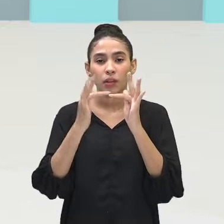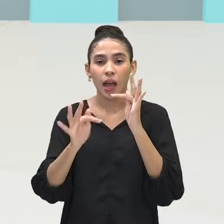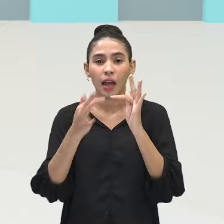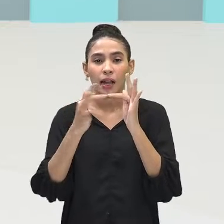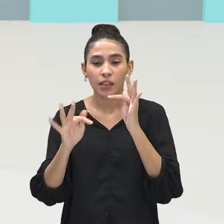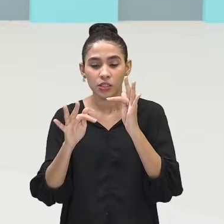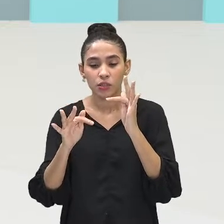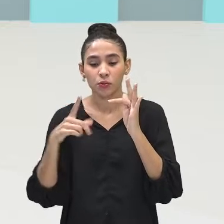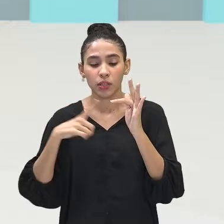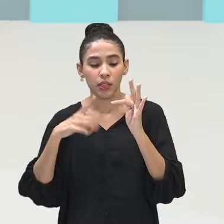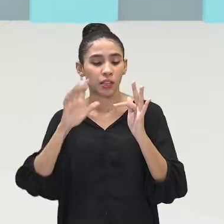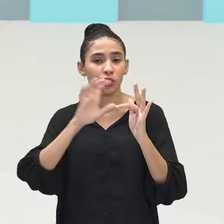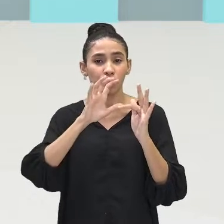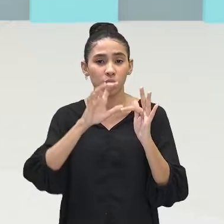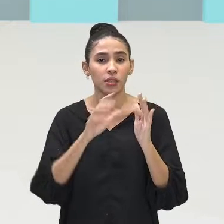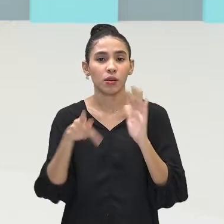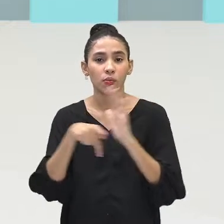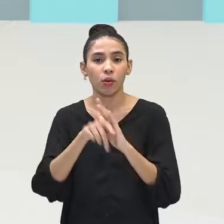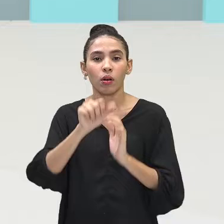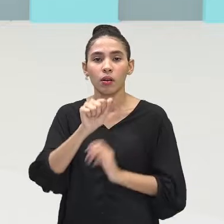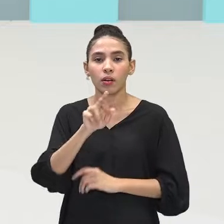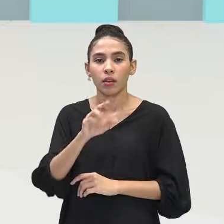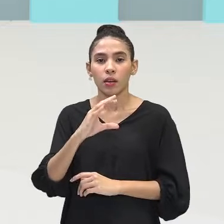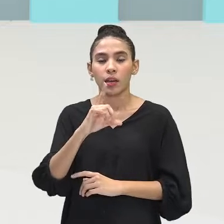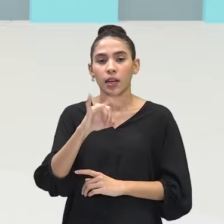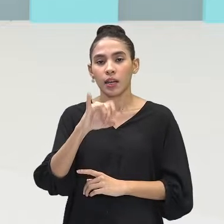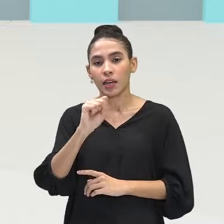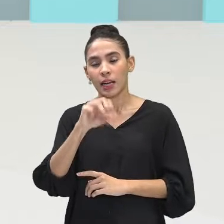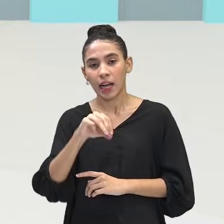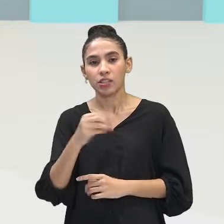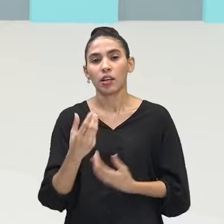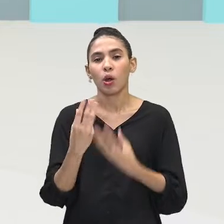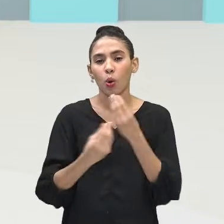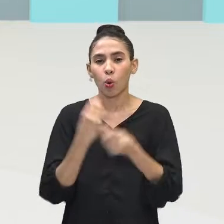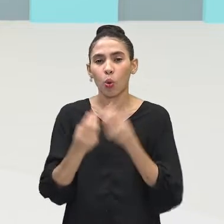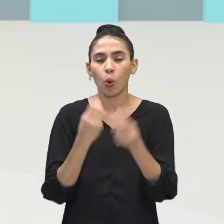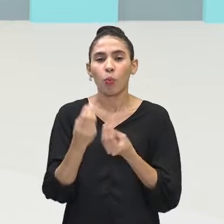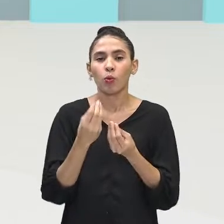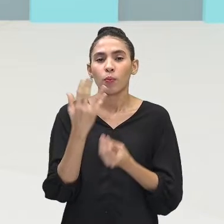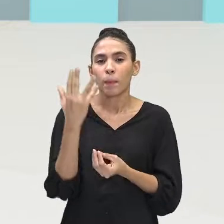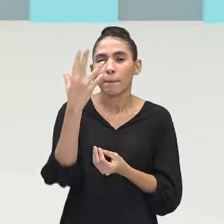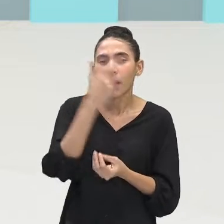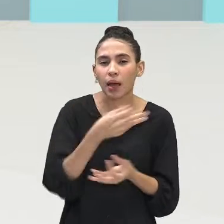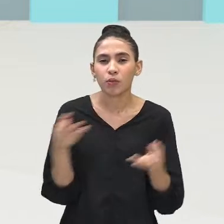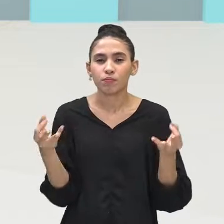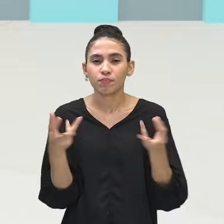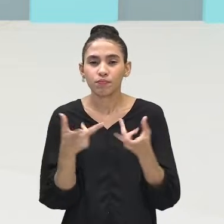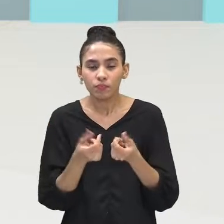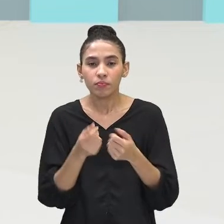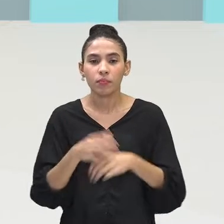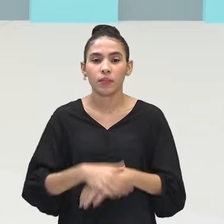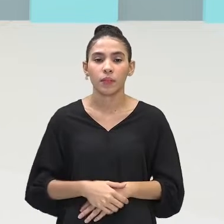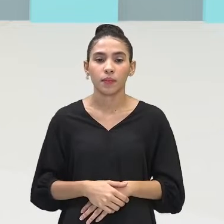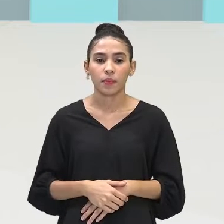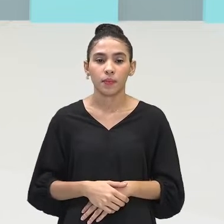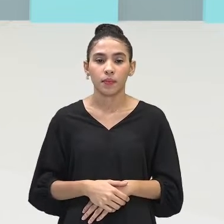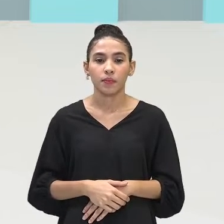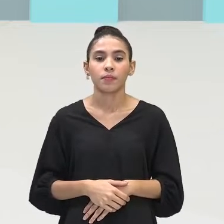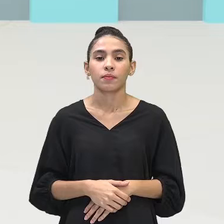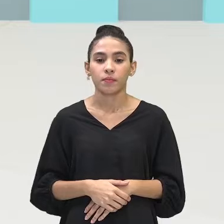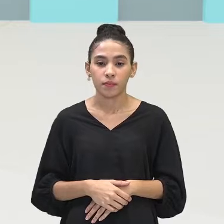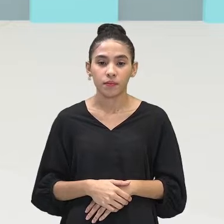nessa Arcádia, nesse ideal, nesse belo que foi projetado aí pela cultura grega, tá bom? Ou de seus